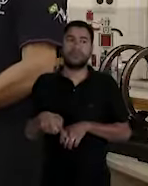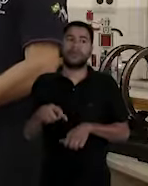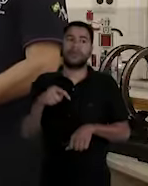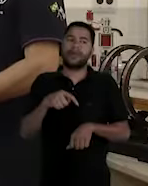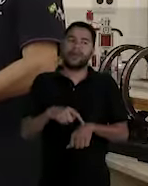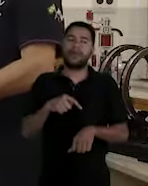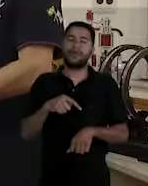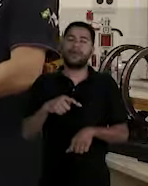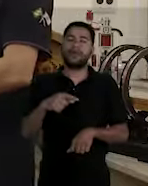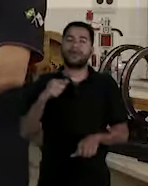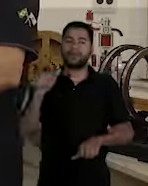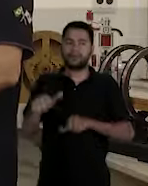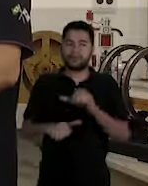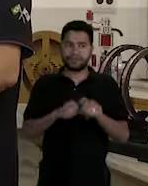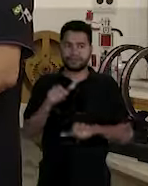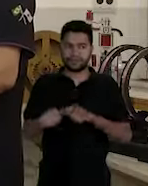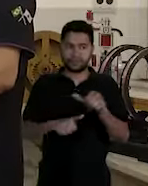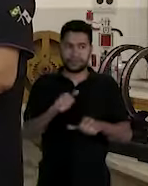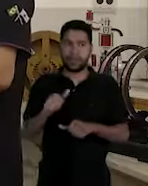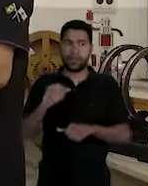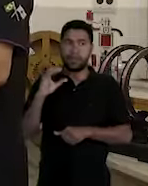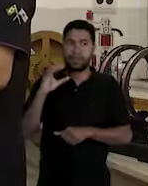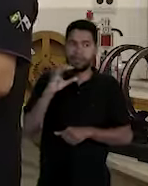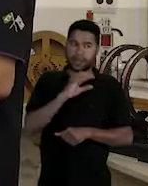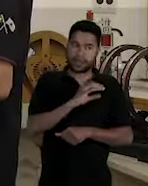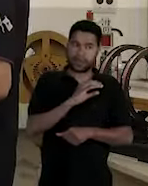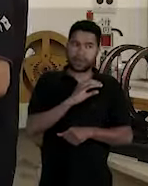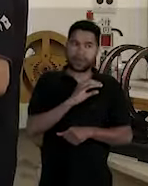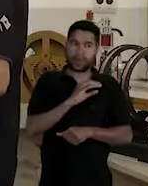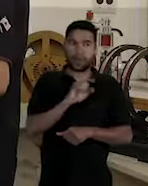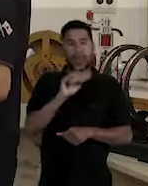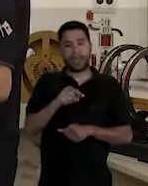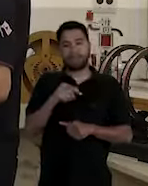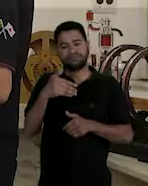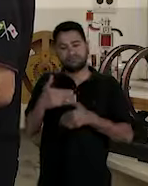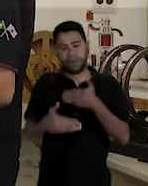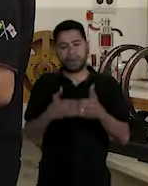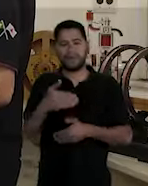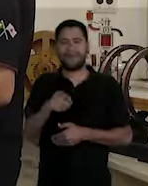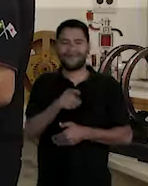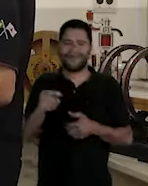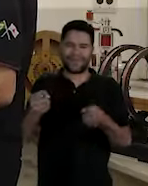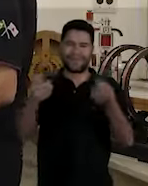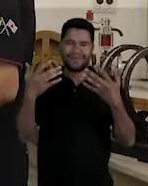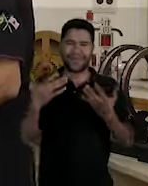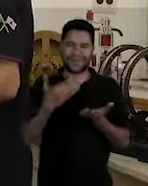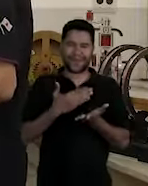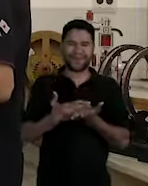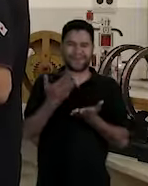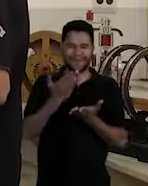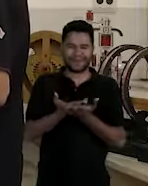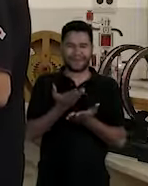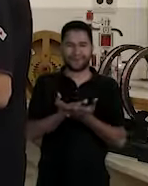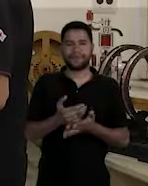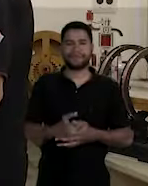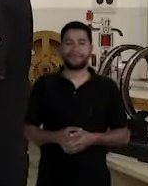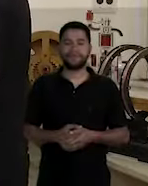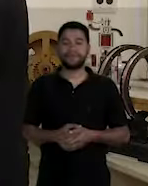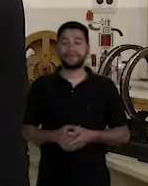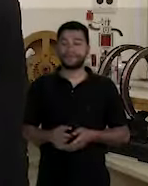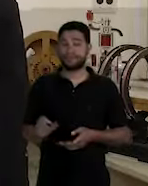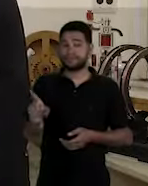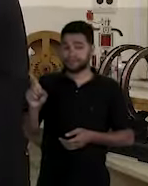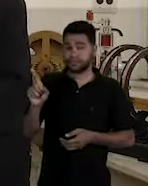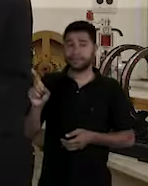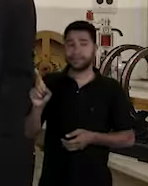hora que eu tenho a transformação do calor em trabalho, que você mencionou no início da aula. Então, essa